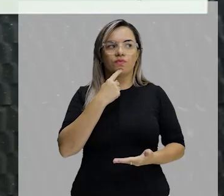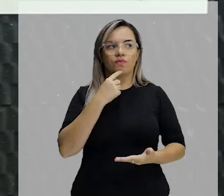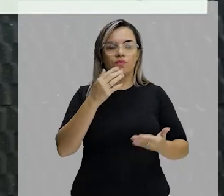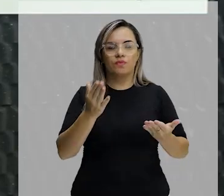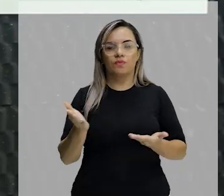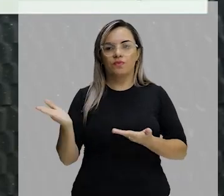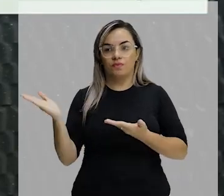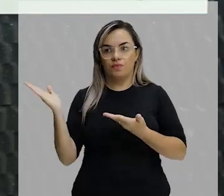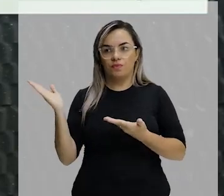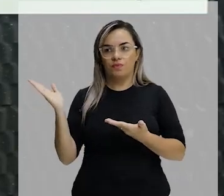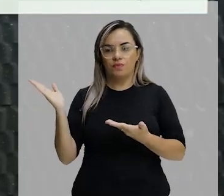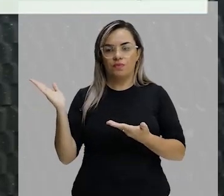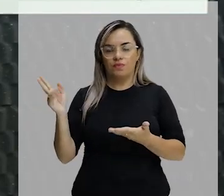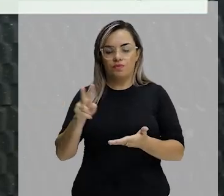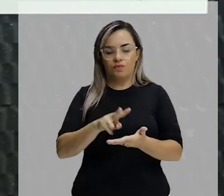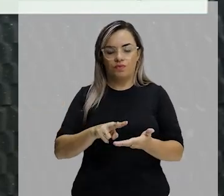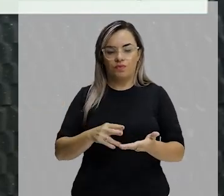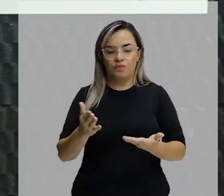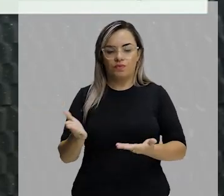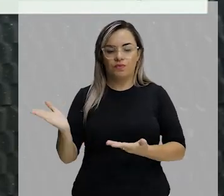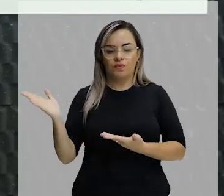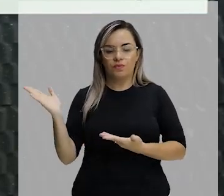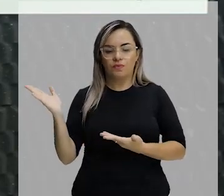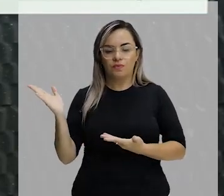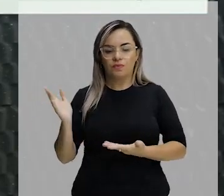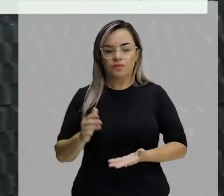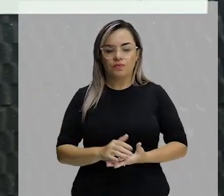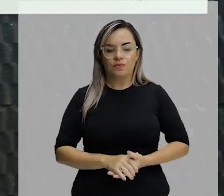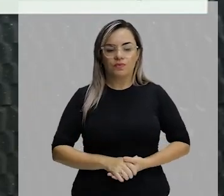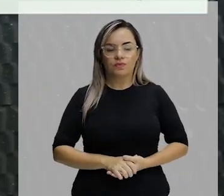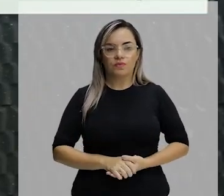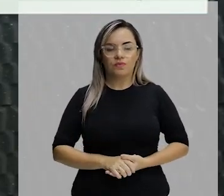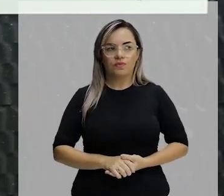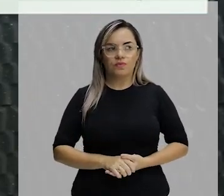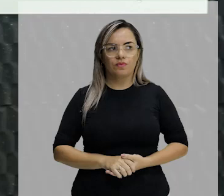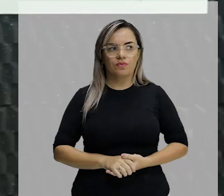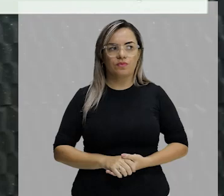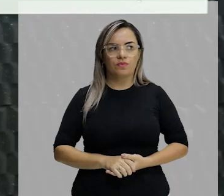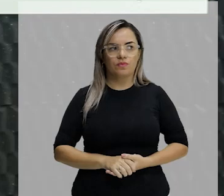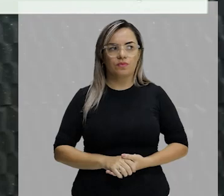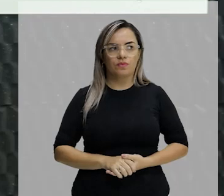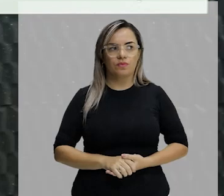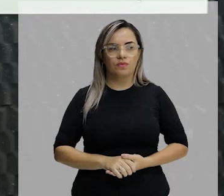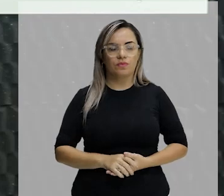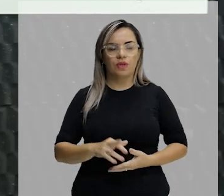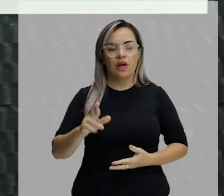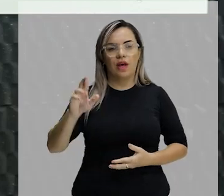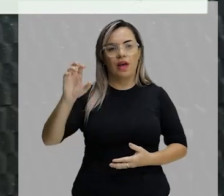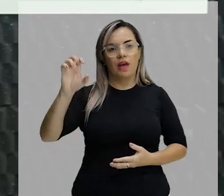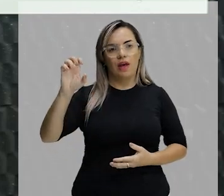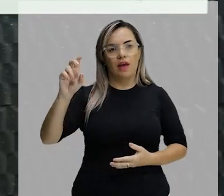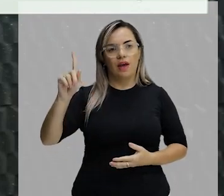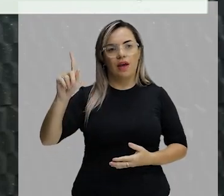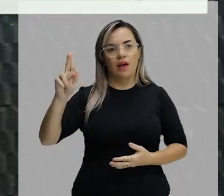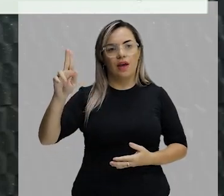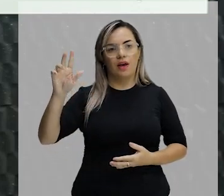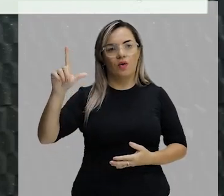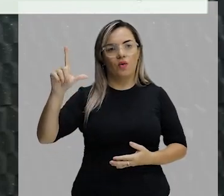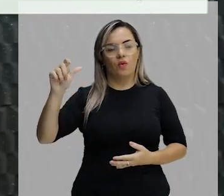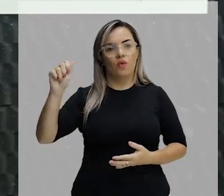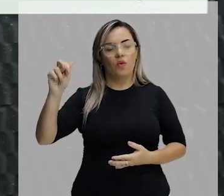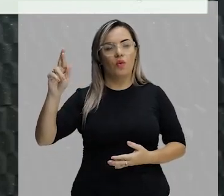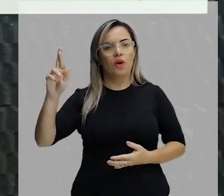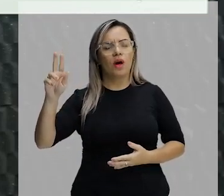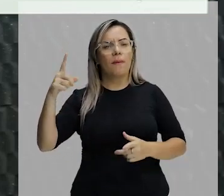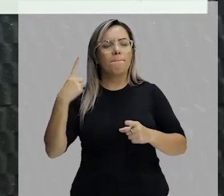É um prisma regular, tá? Porque ele é um prisma regular, porque a gente vai ver